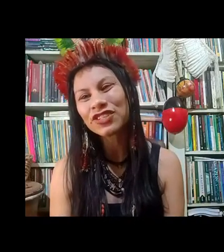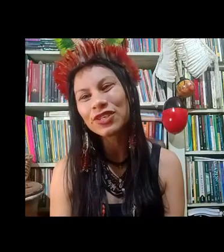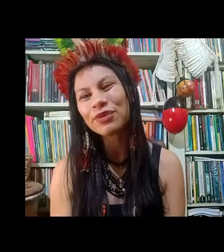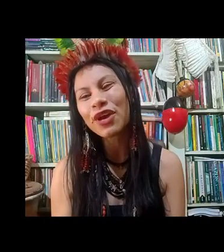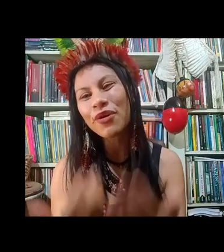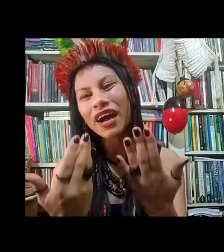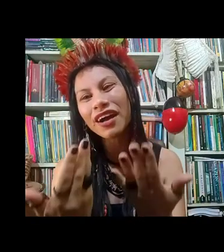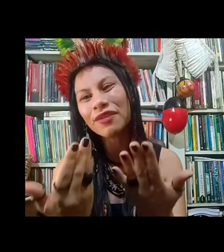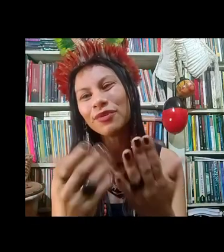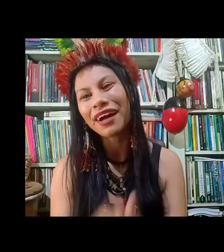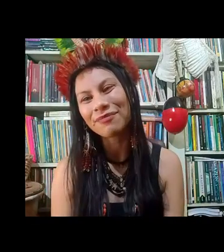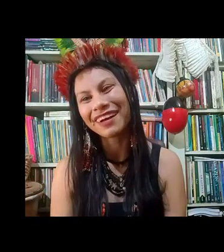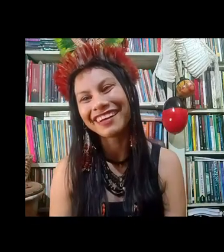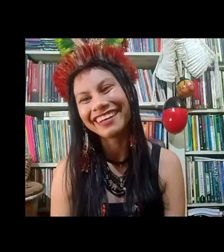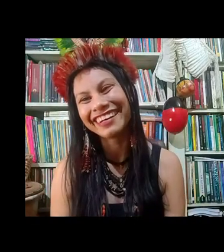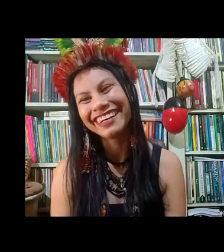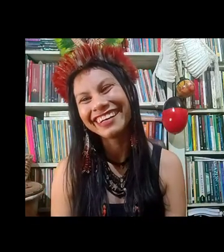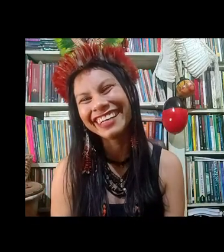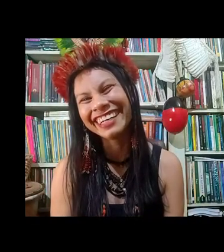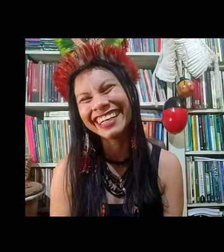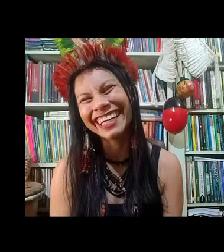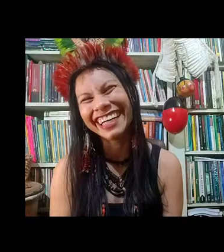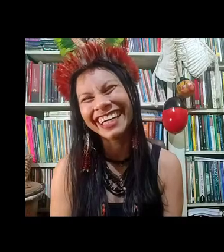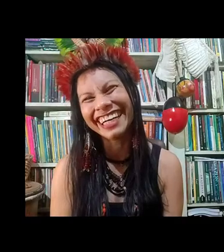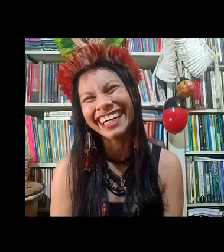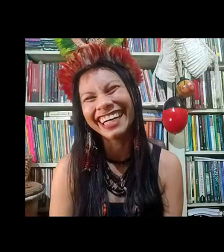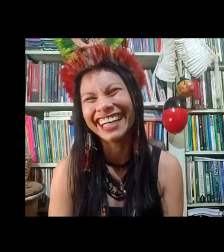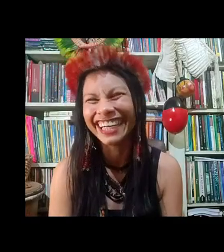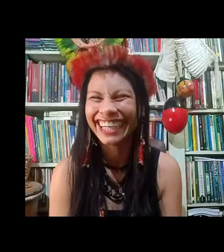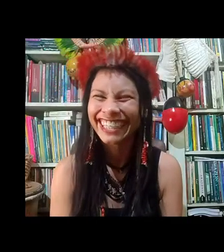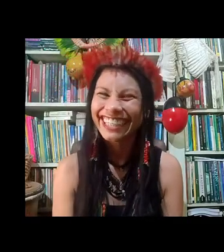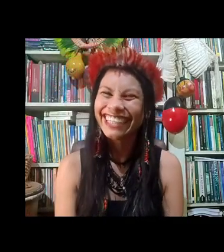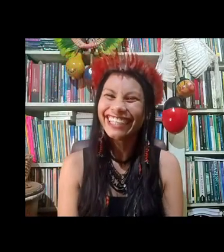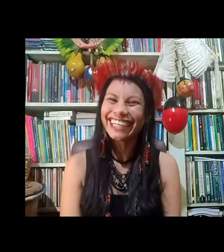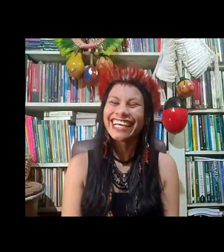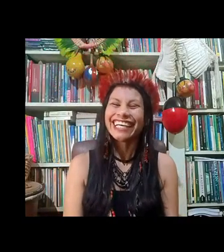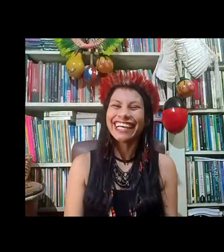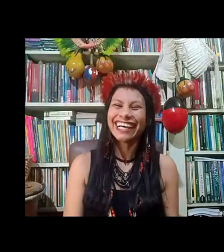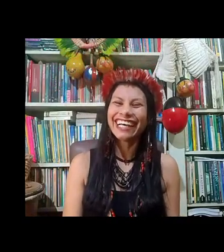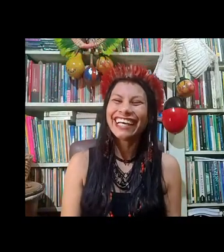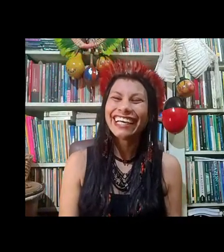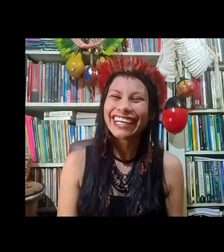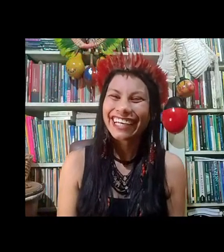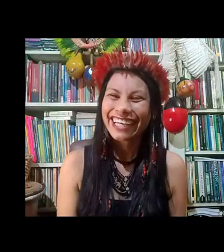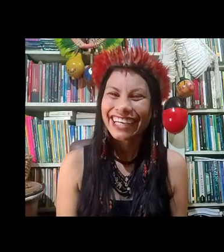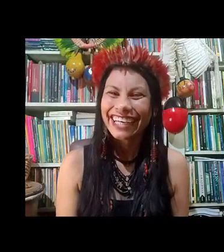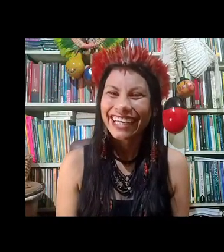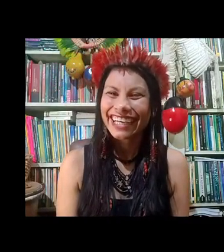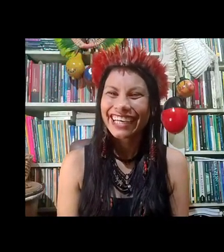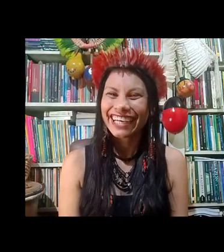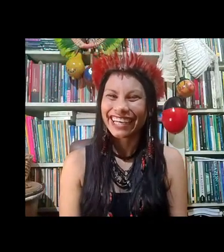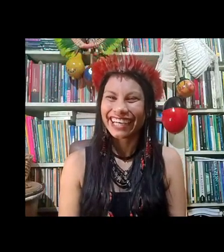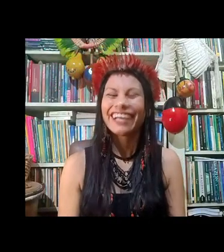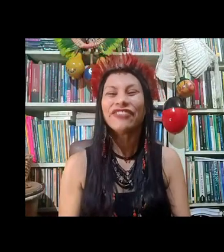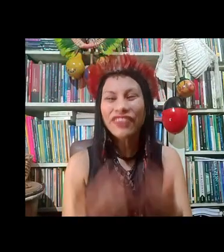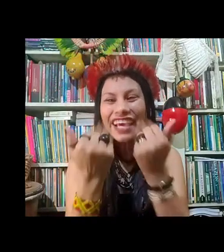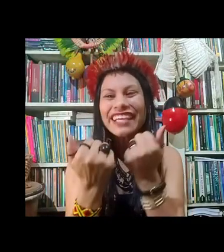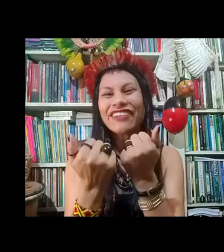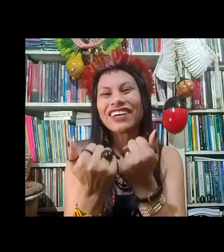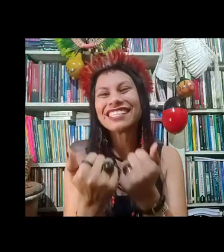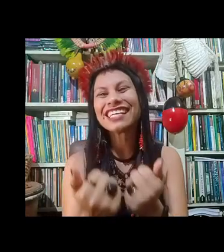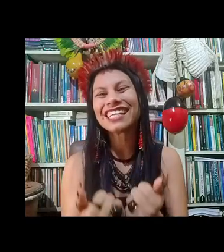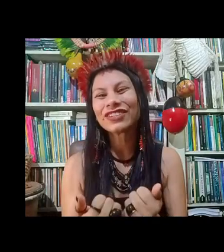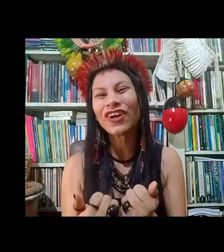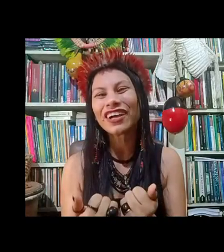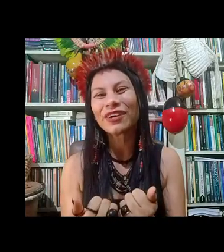de pertinho, porque eu amo. Meu Deus, maravilha, maravilha. Pretendo também ir no Pará, conhecer o Pará.